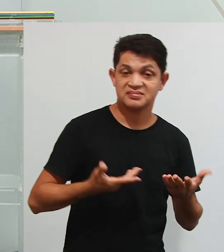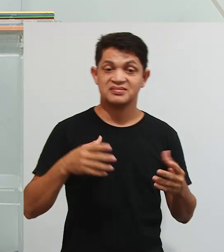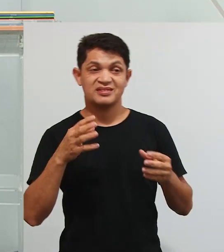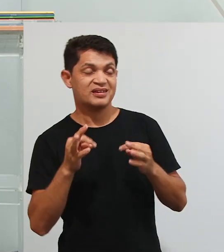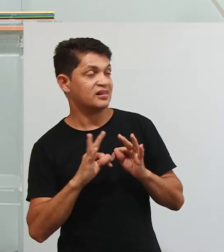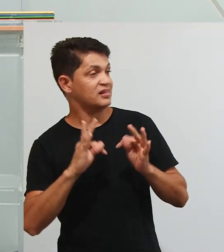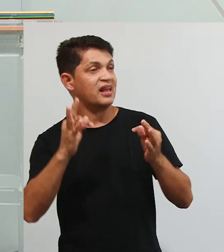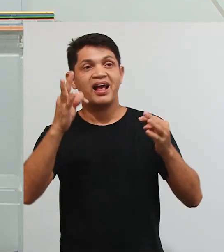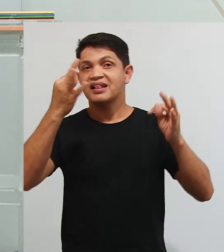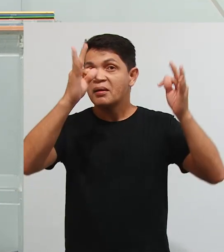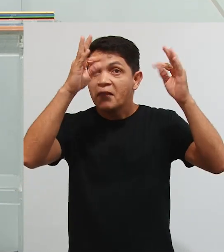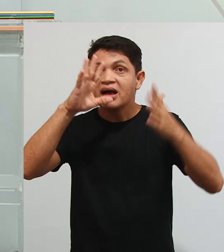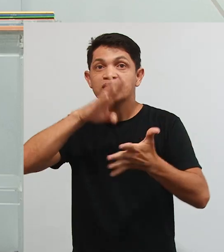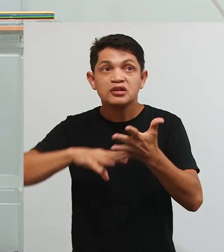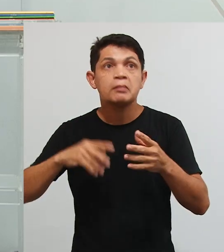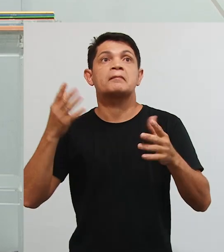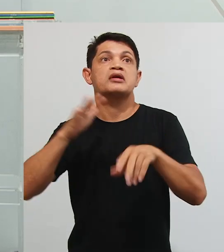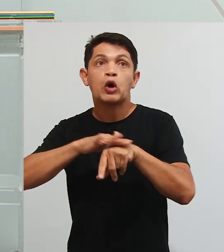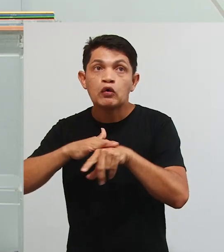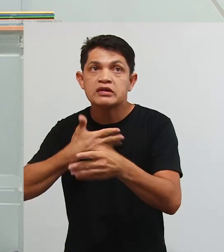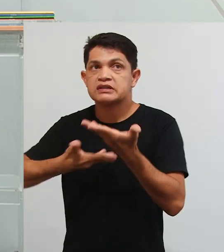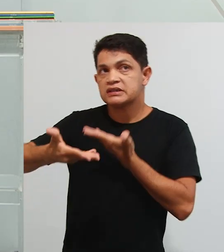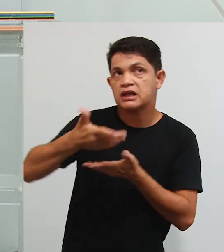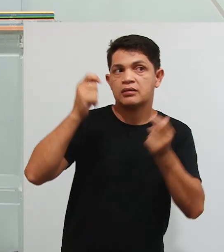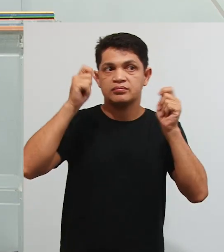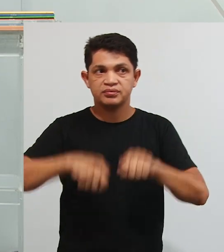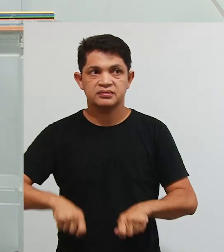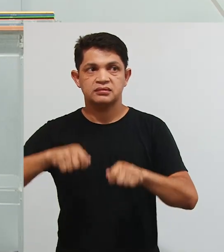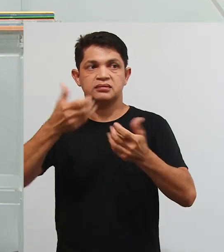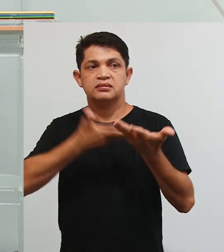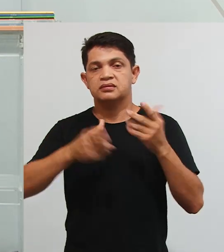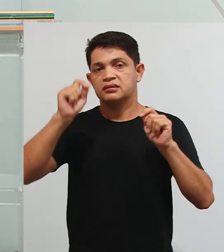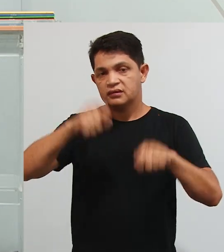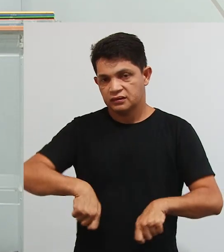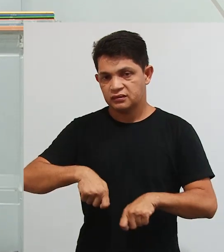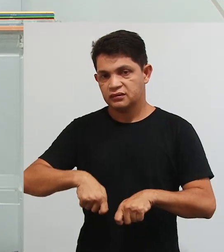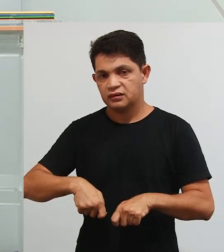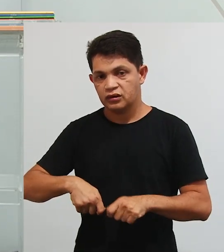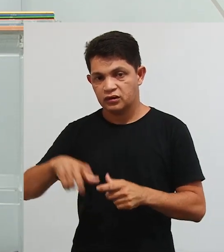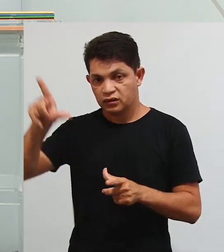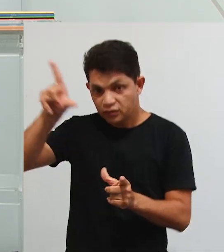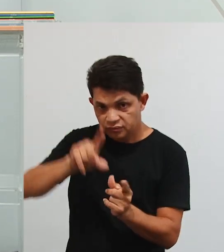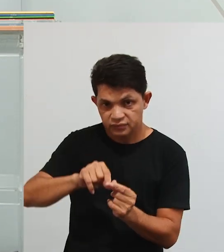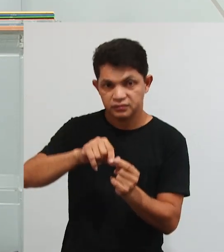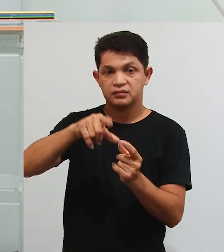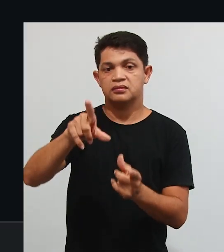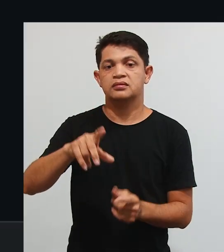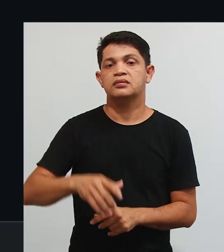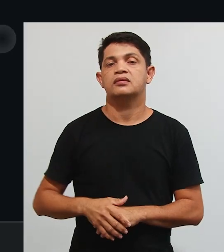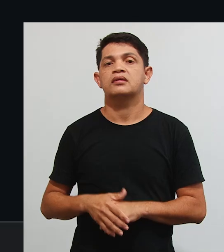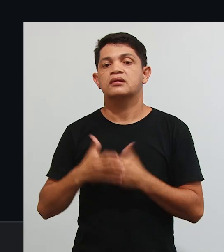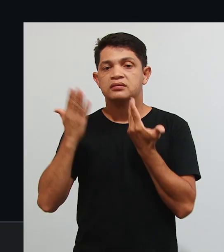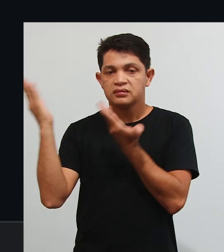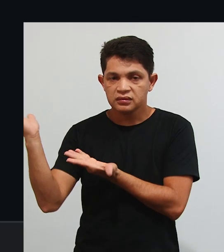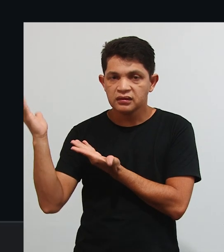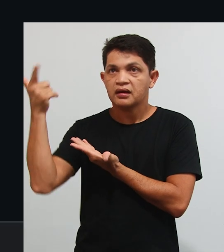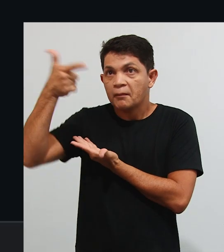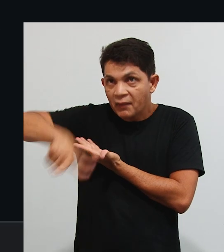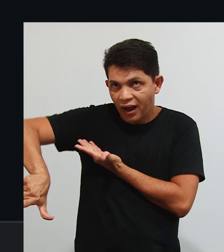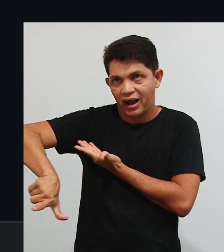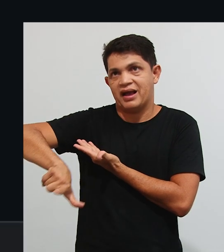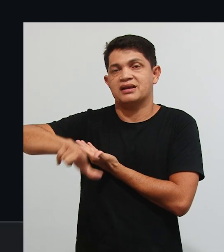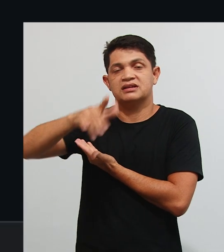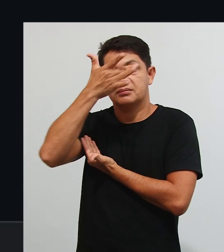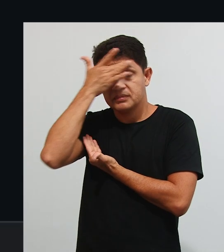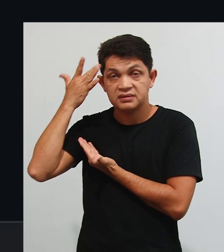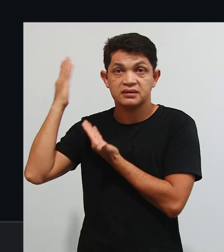temática não tá aí. Então, conversa com ela e de repente vocês conseguem encontrar um eixo comum. Tem mais gente, é